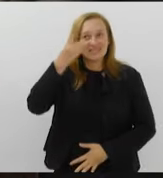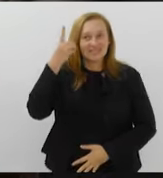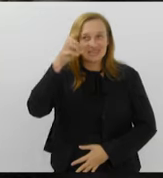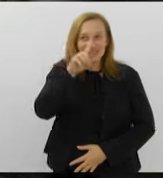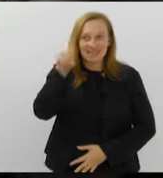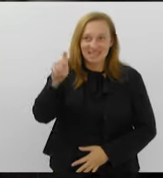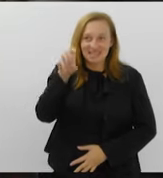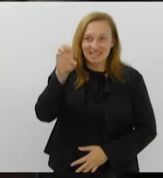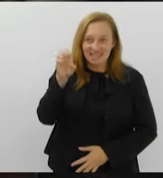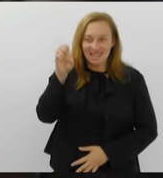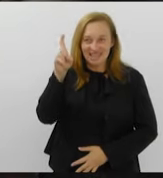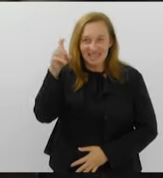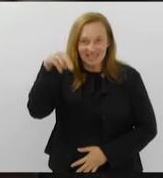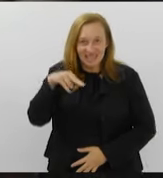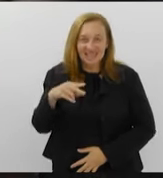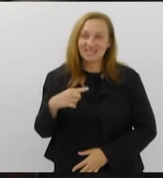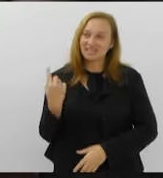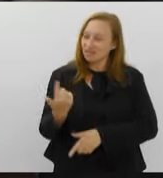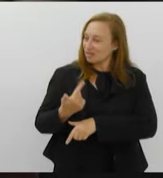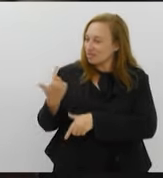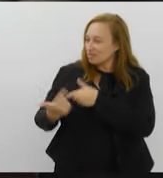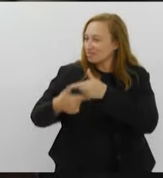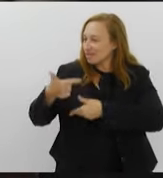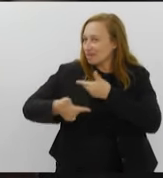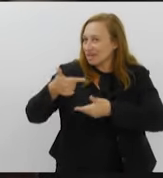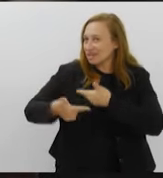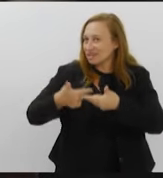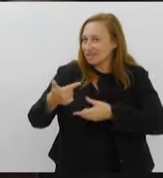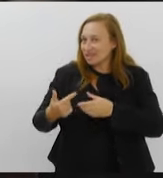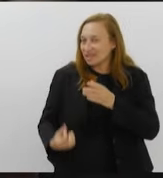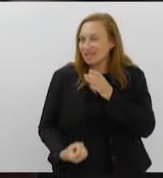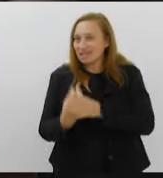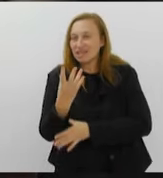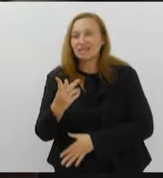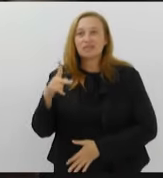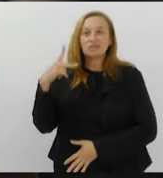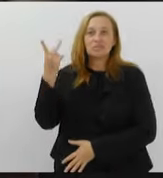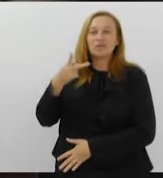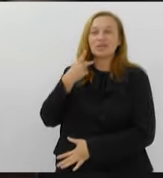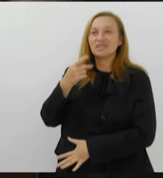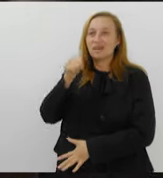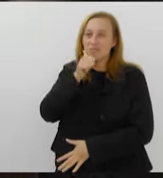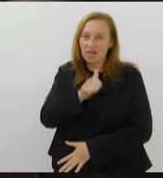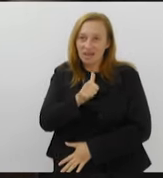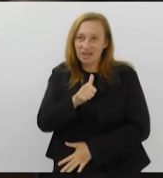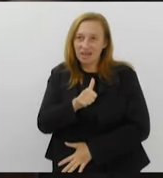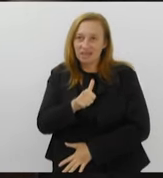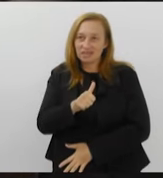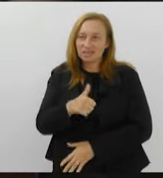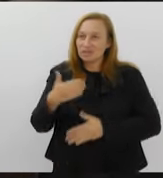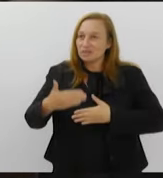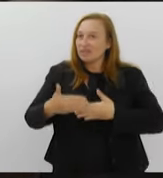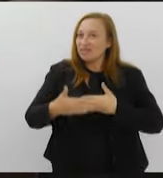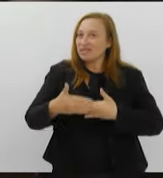a gente vem trabalhando essa construção da Procuradoria da Mulher, do